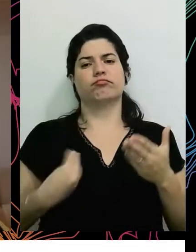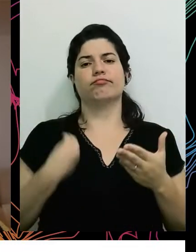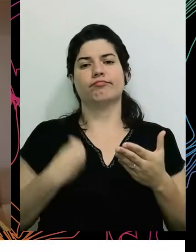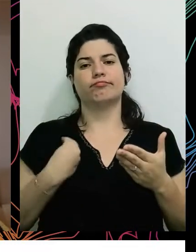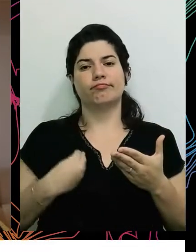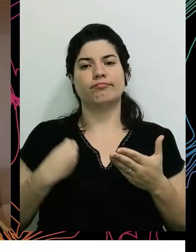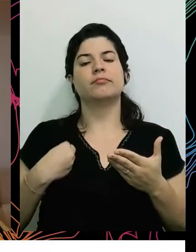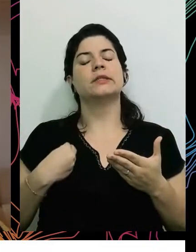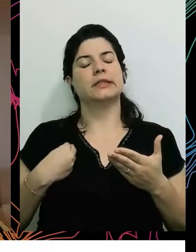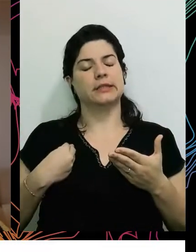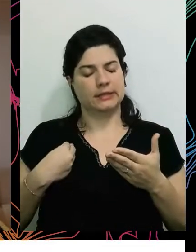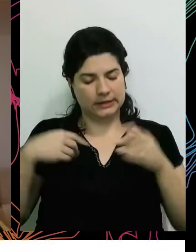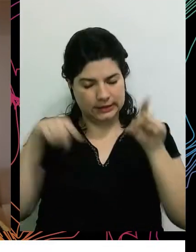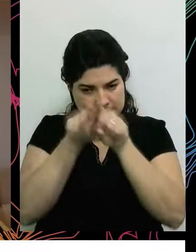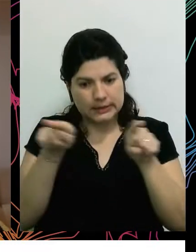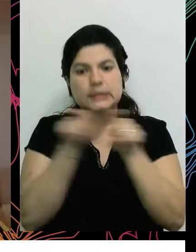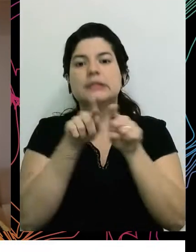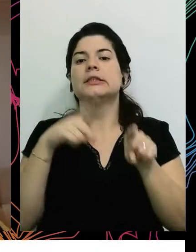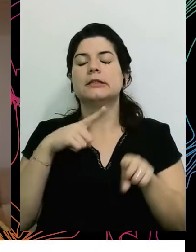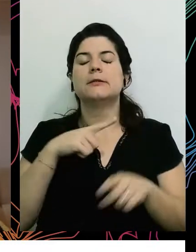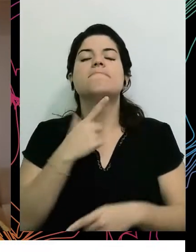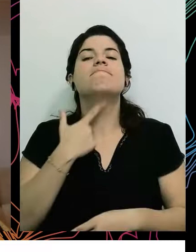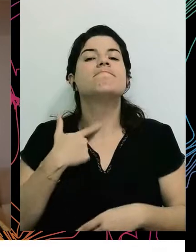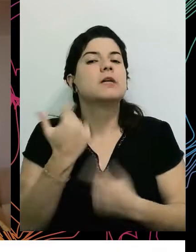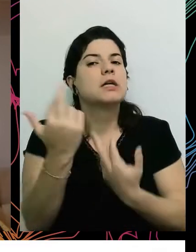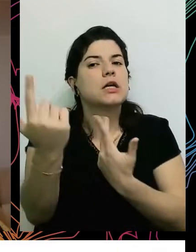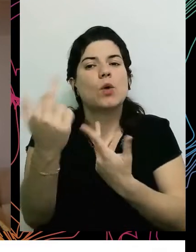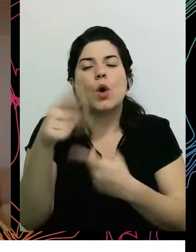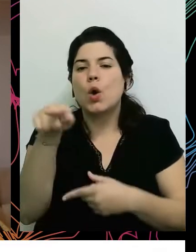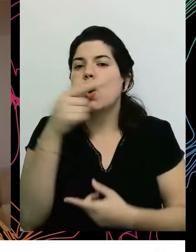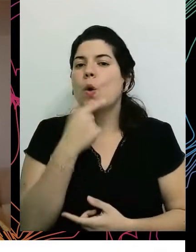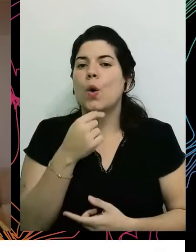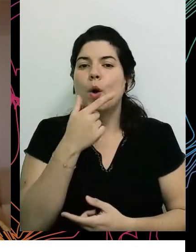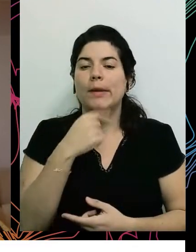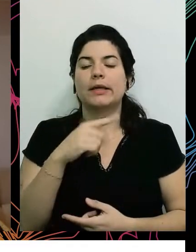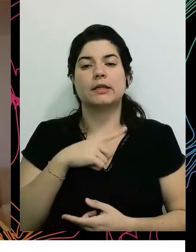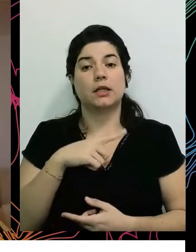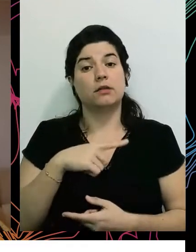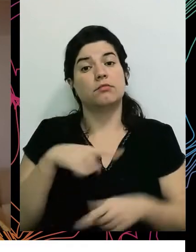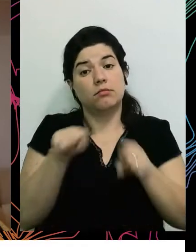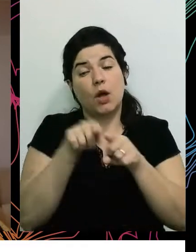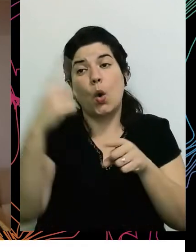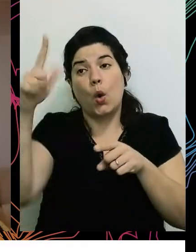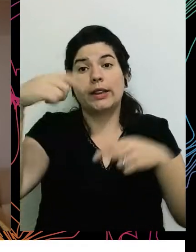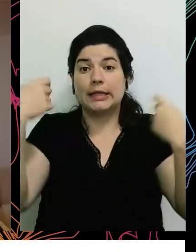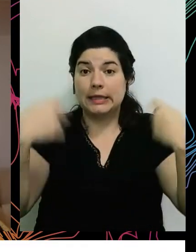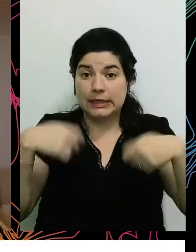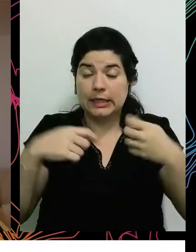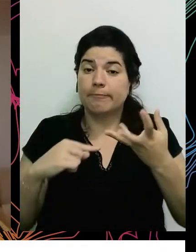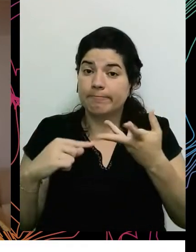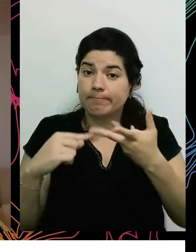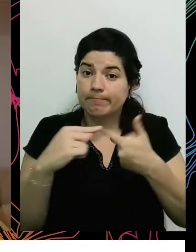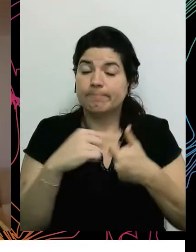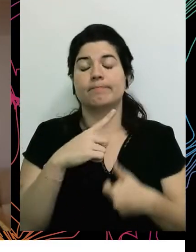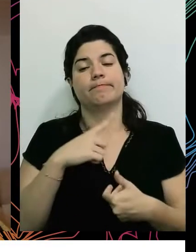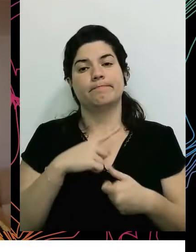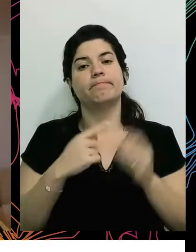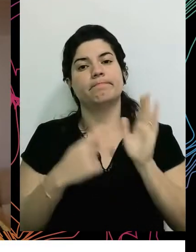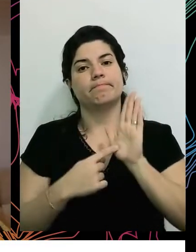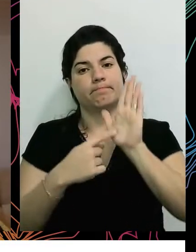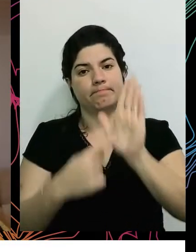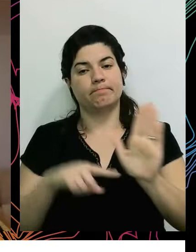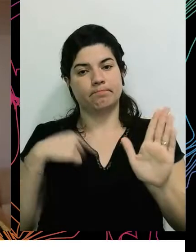as mesmas ambições masculinas, embora outras necessidades. Então, nós temos que mostrar que nós